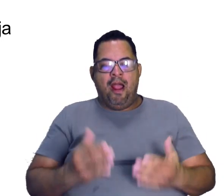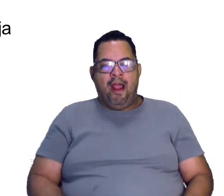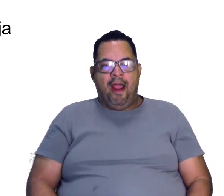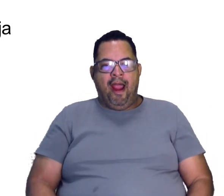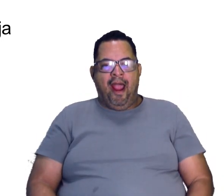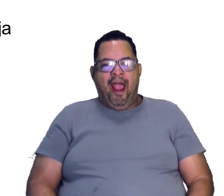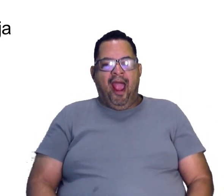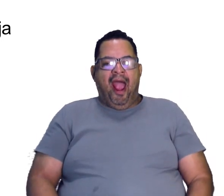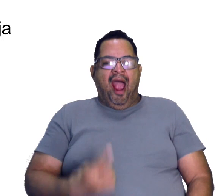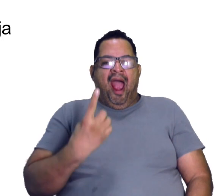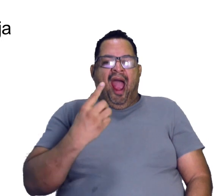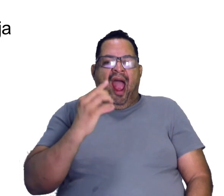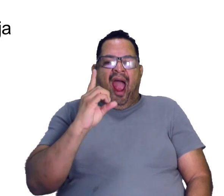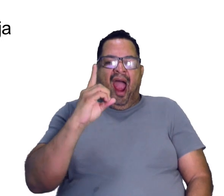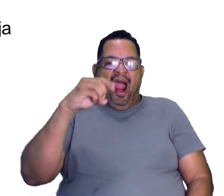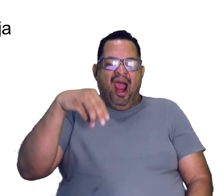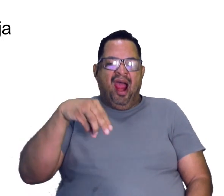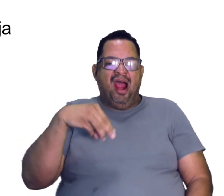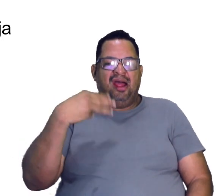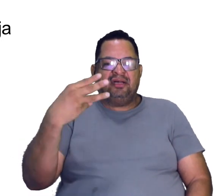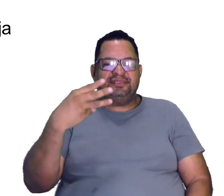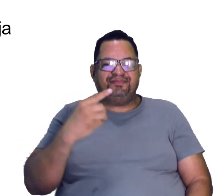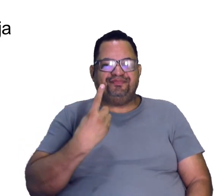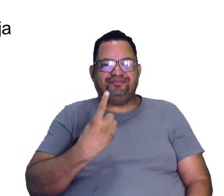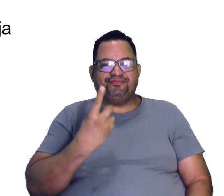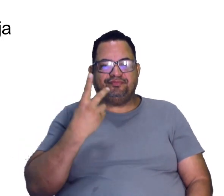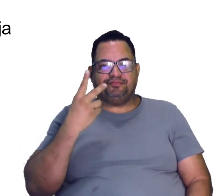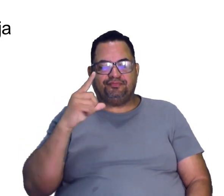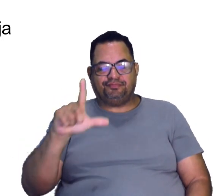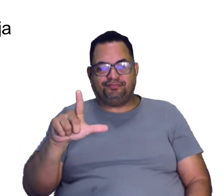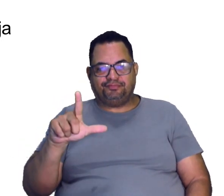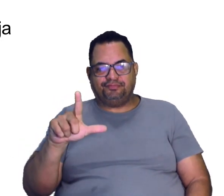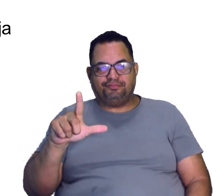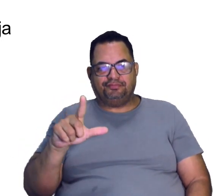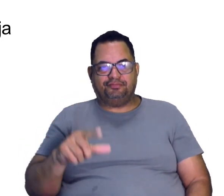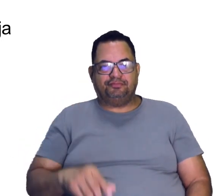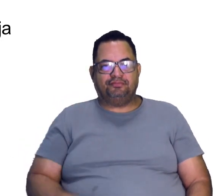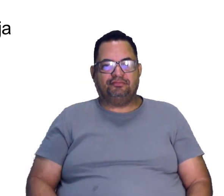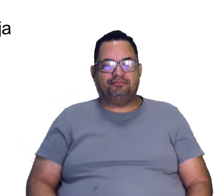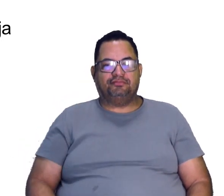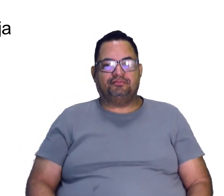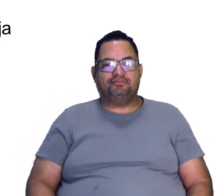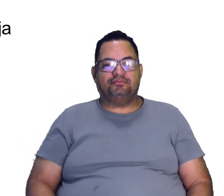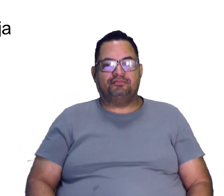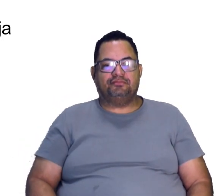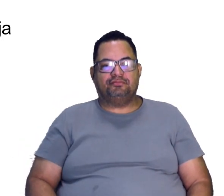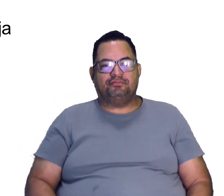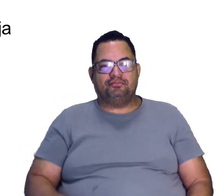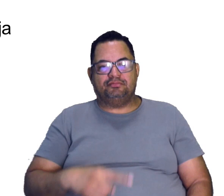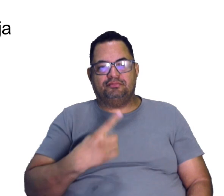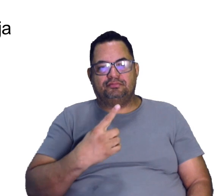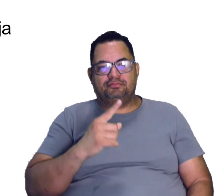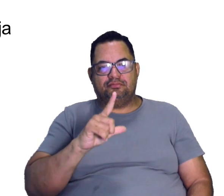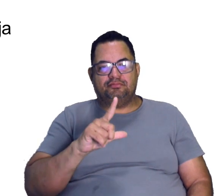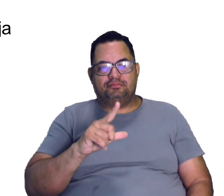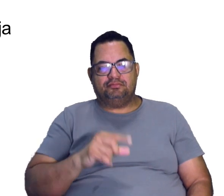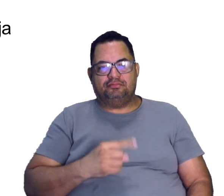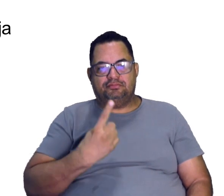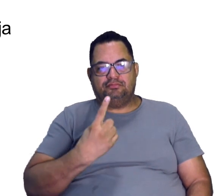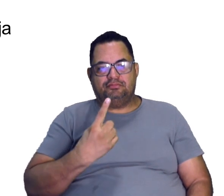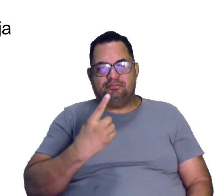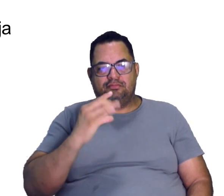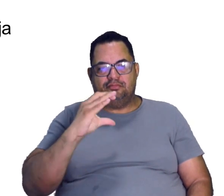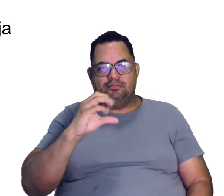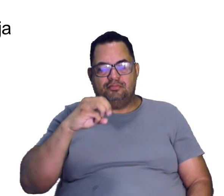1 decímetro cúbico, ele equivale a 1 litro. 1 litro, por sua vez, ele vai equivaler a